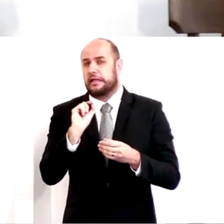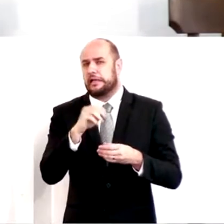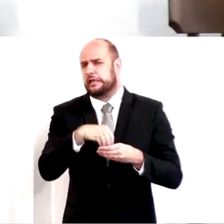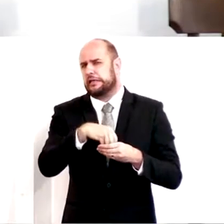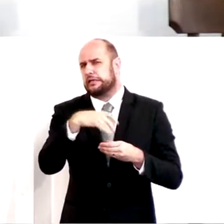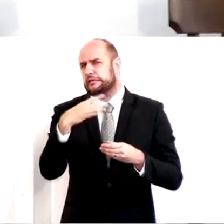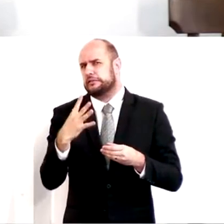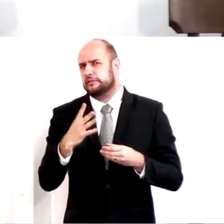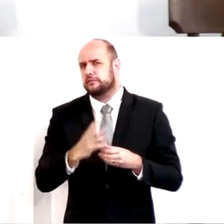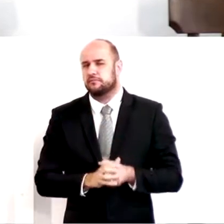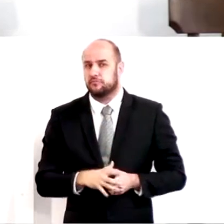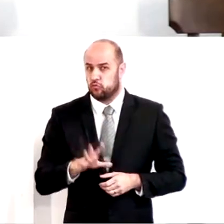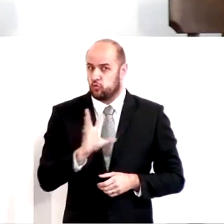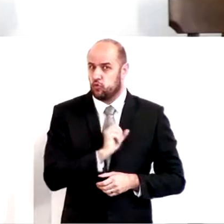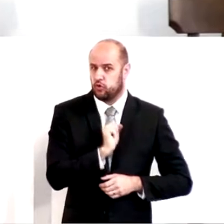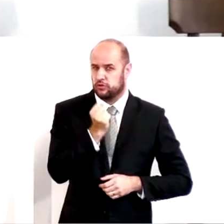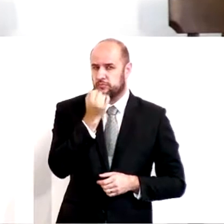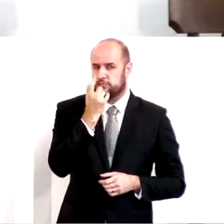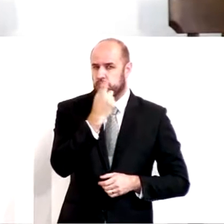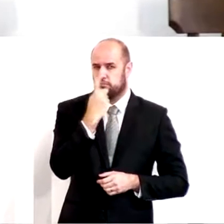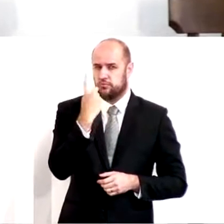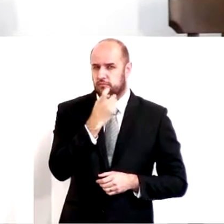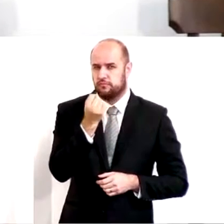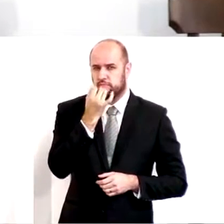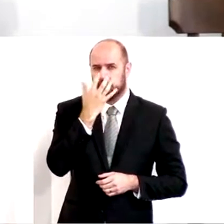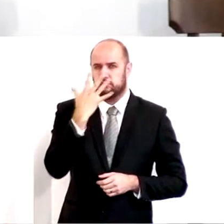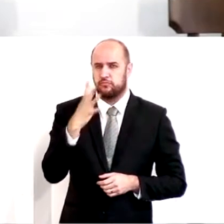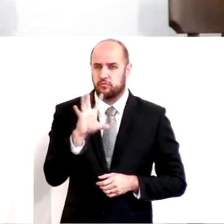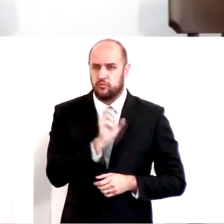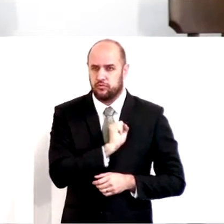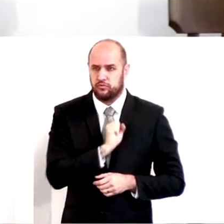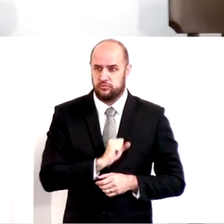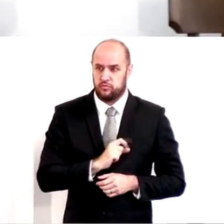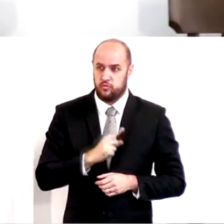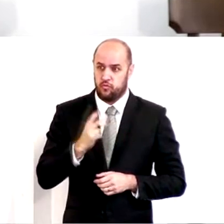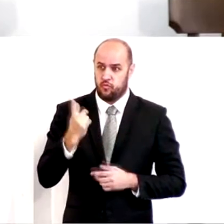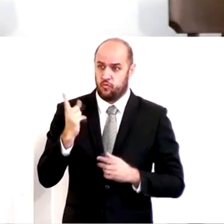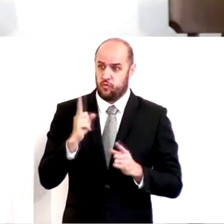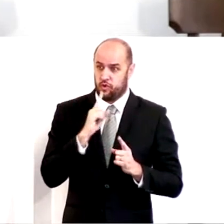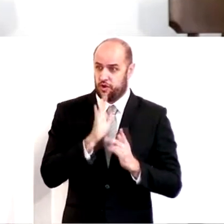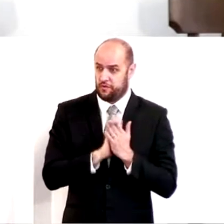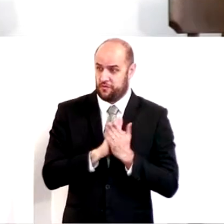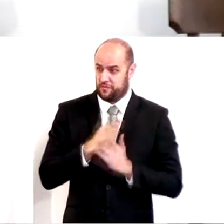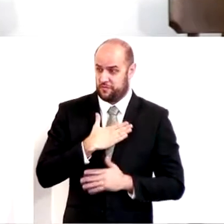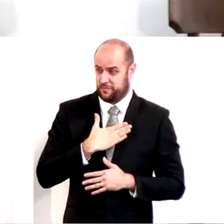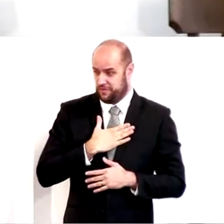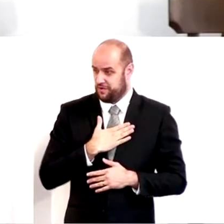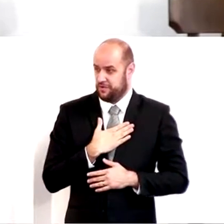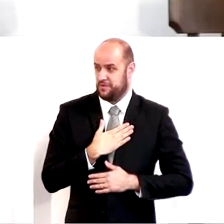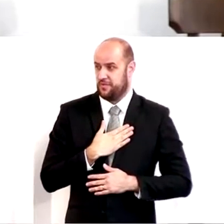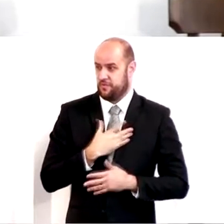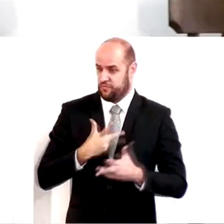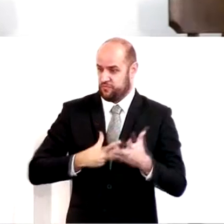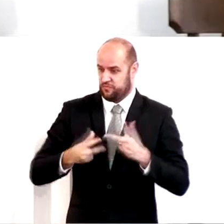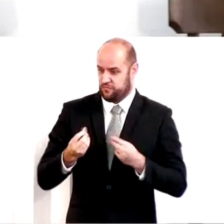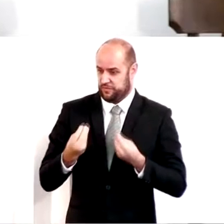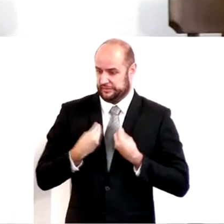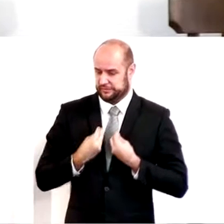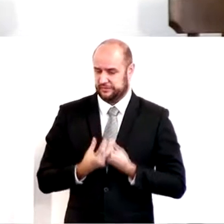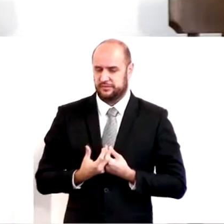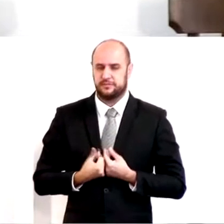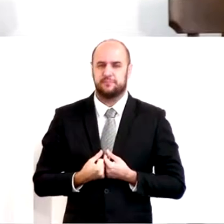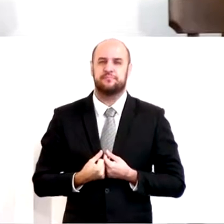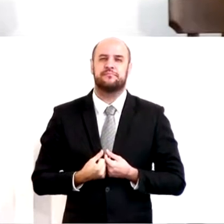Eu gosto muito de perfume também. Aliás, no último aniversário, Fernandão, ainda me lembro daquele Carolina Herrera lá.